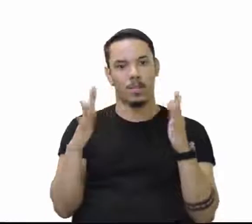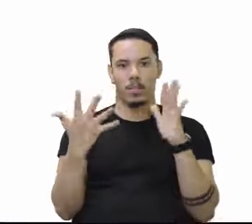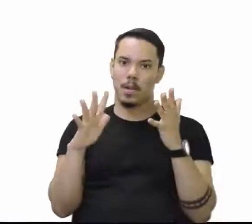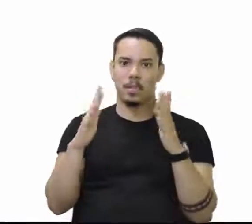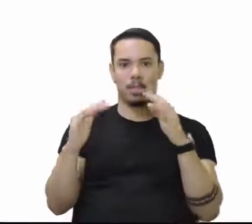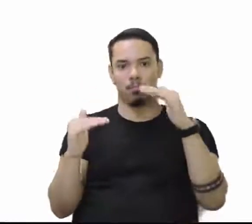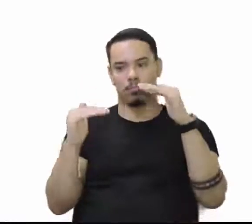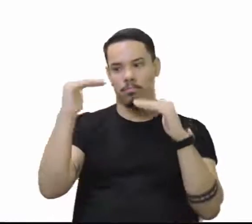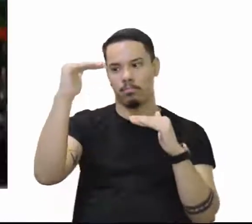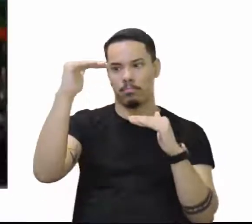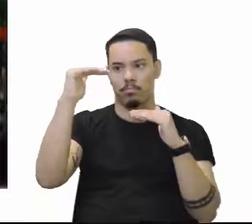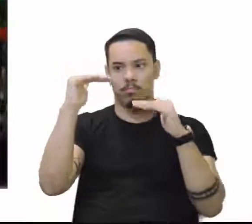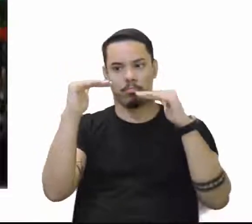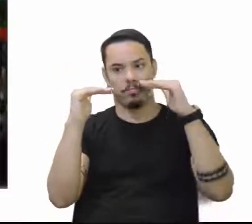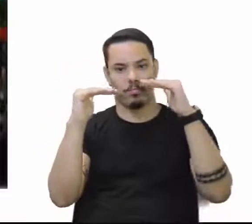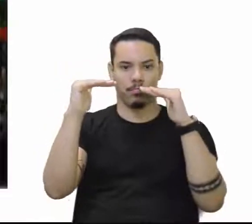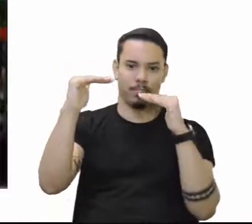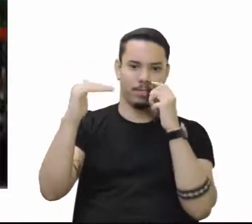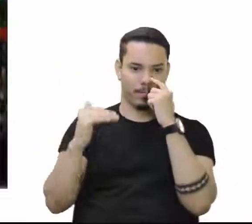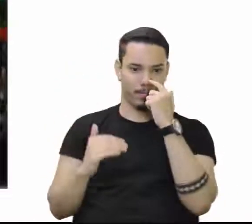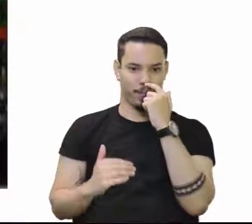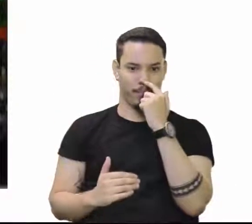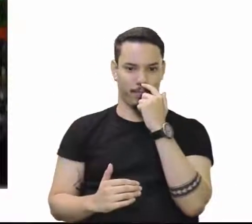proporção maior à sua estatura.